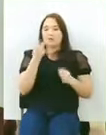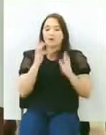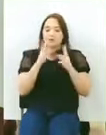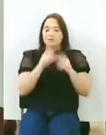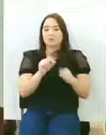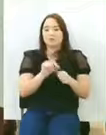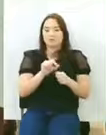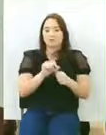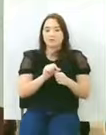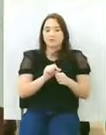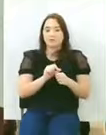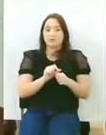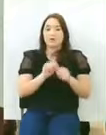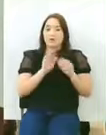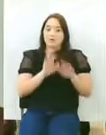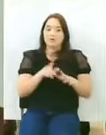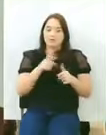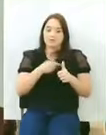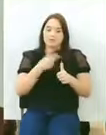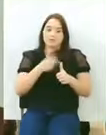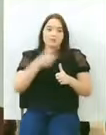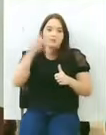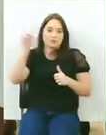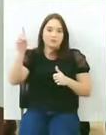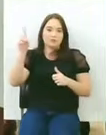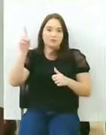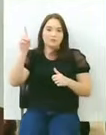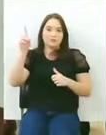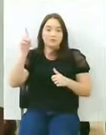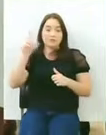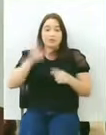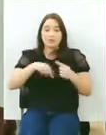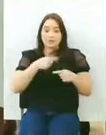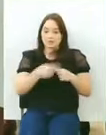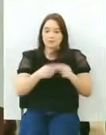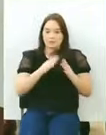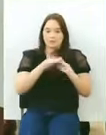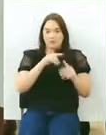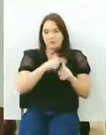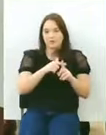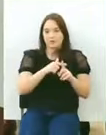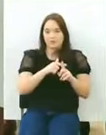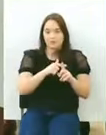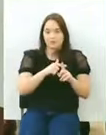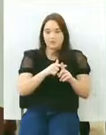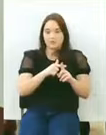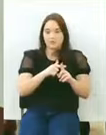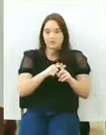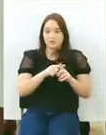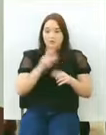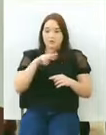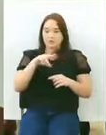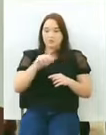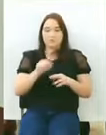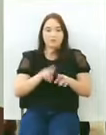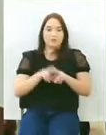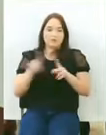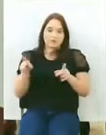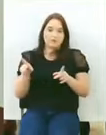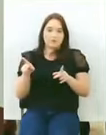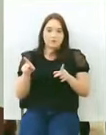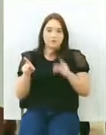satisfação de tudo o que fazemos, mas primeiro a Deus e depois à igreja. Nunca o